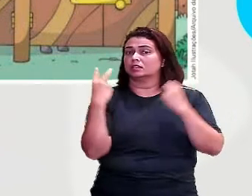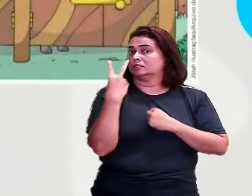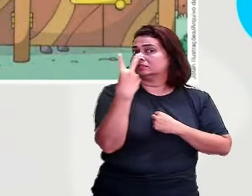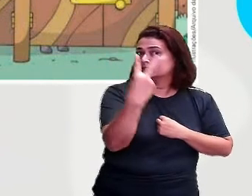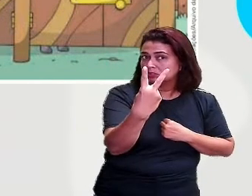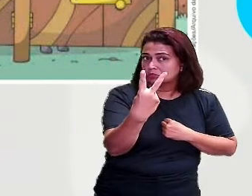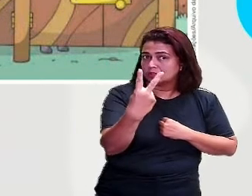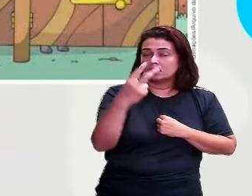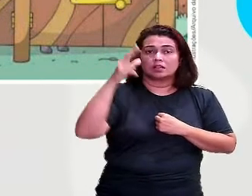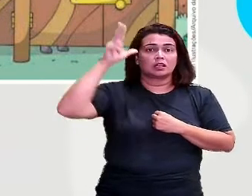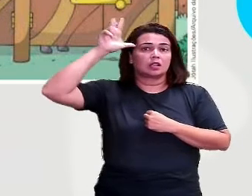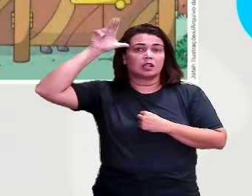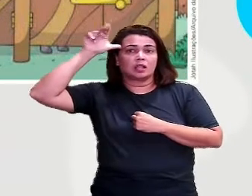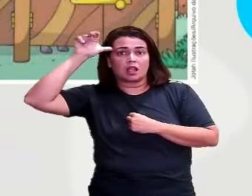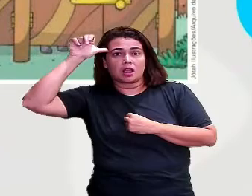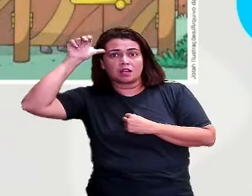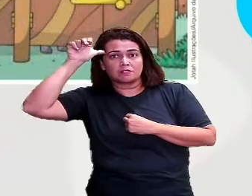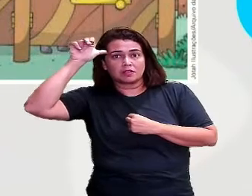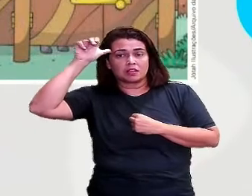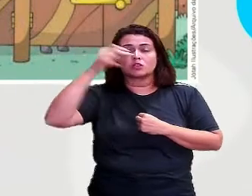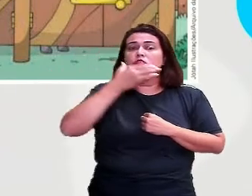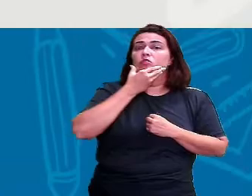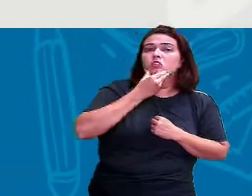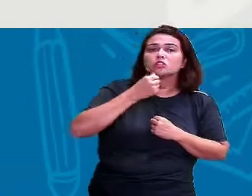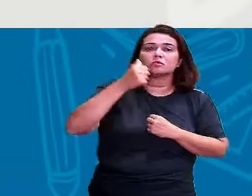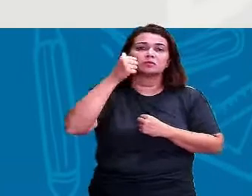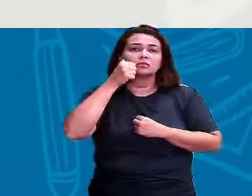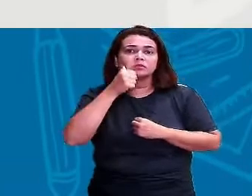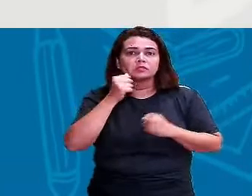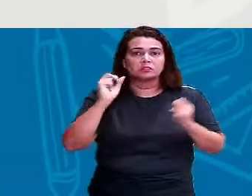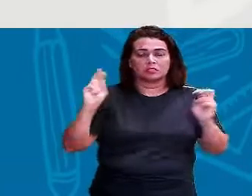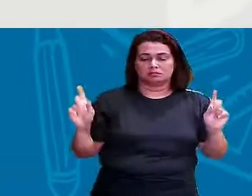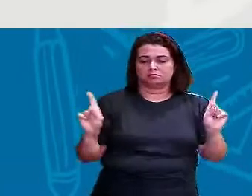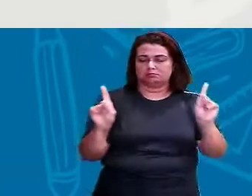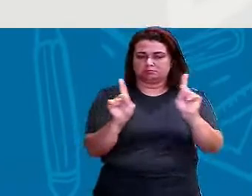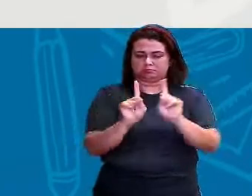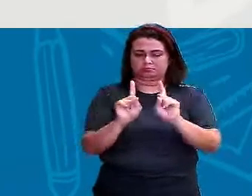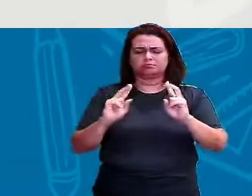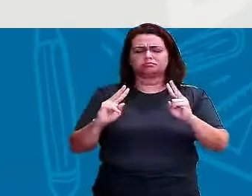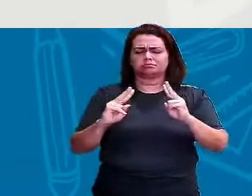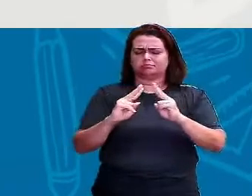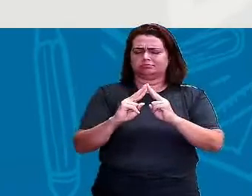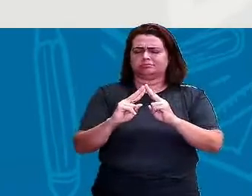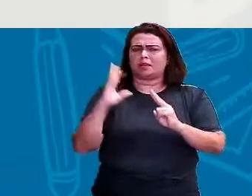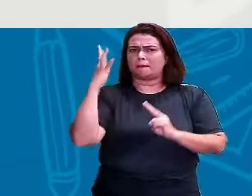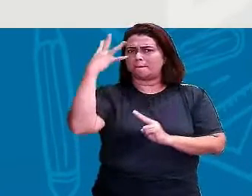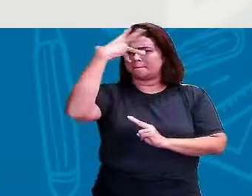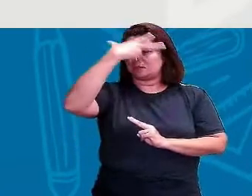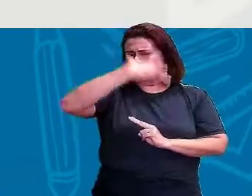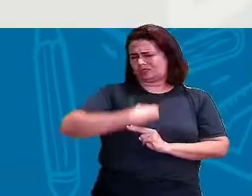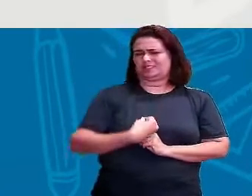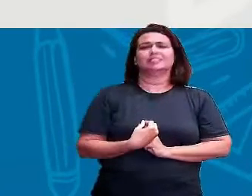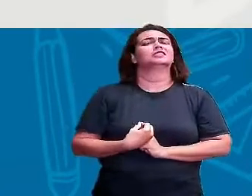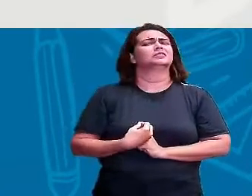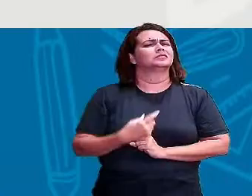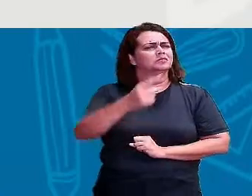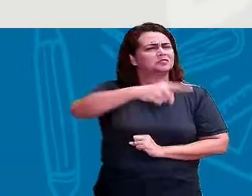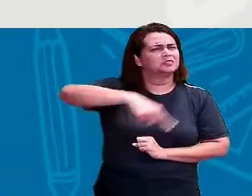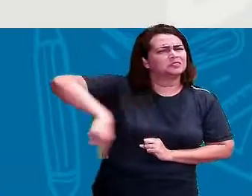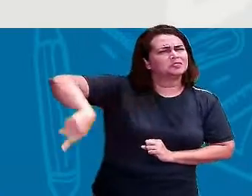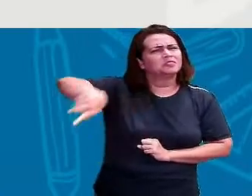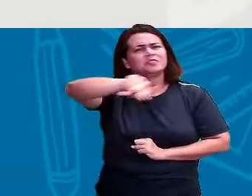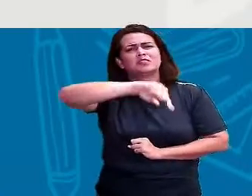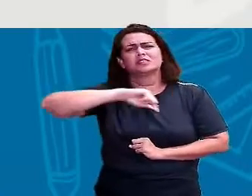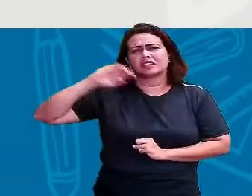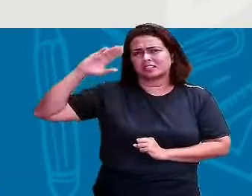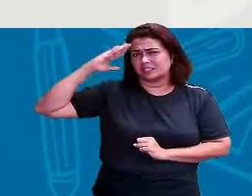Cavalo e égua na cocheira, lado a lado, belo par. Gente, deu para entender um pouquinho que